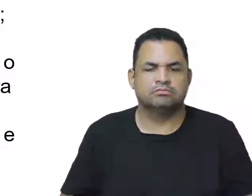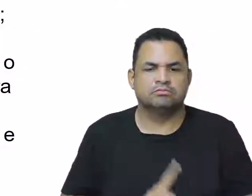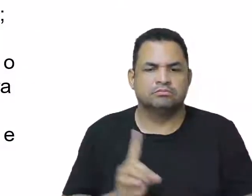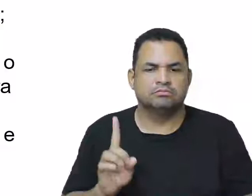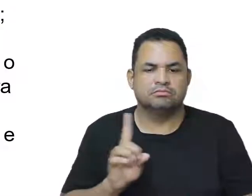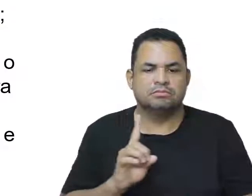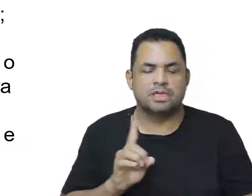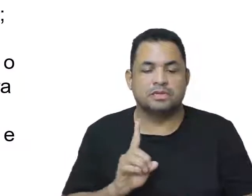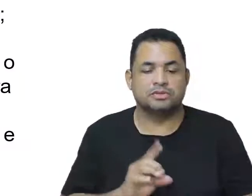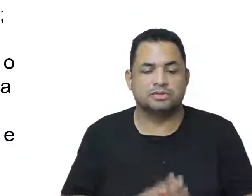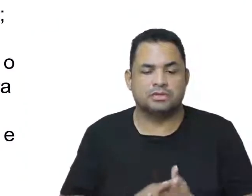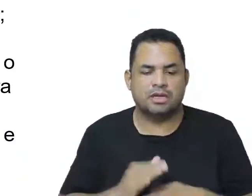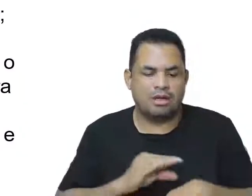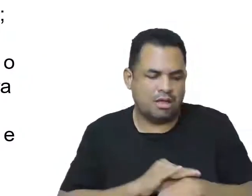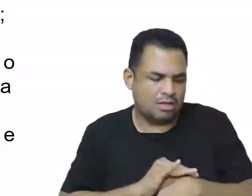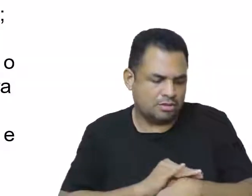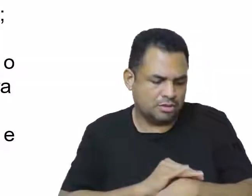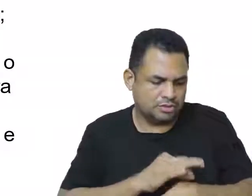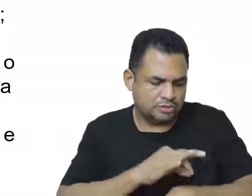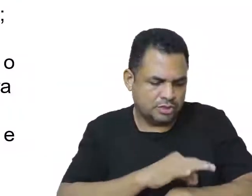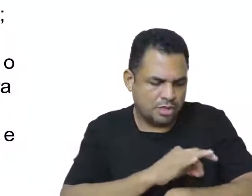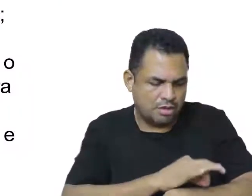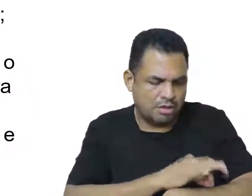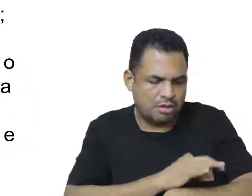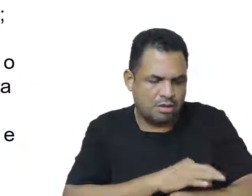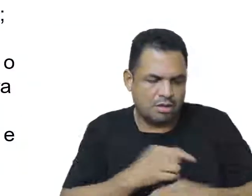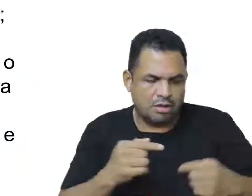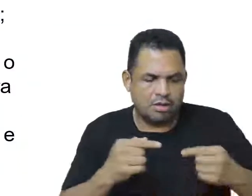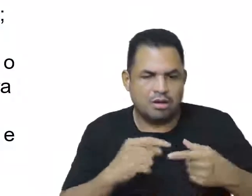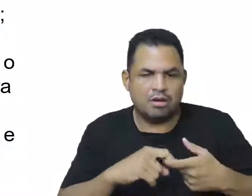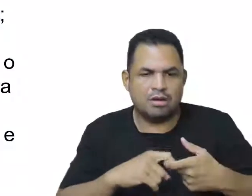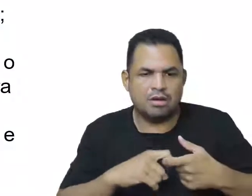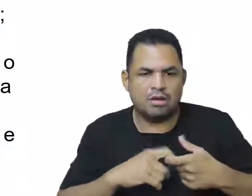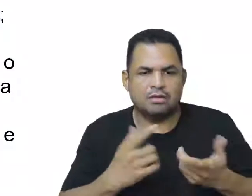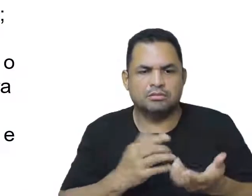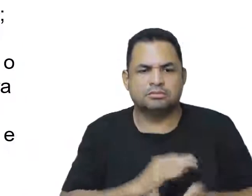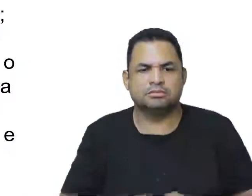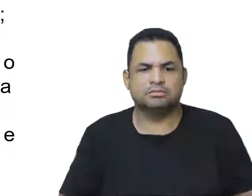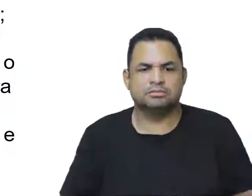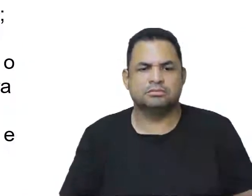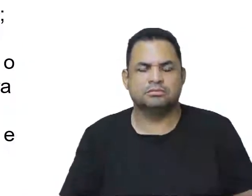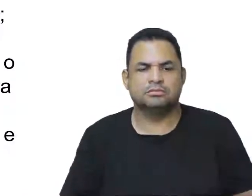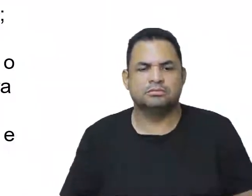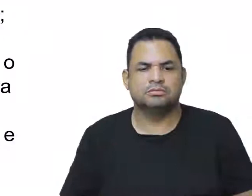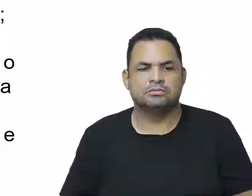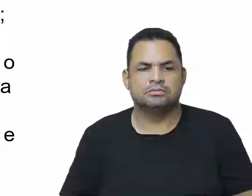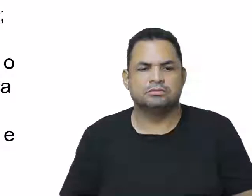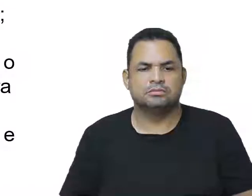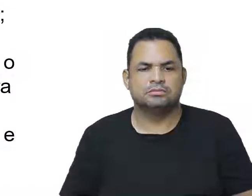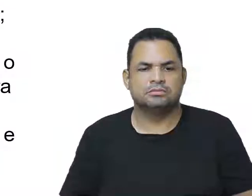são tecidos, mas eles são anexos do tecido epitelial, no caso aqui da pele, tá?